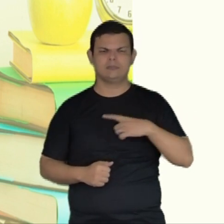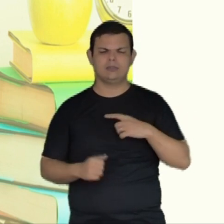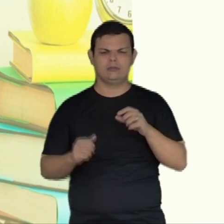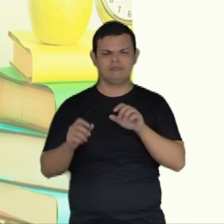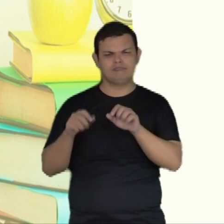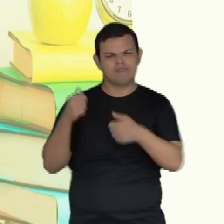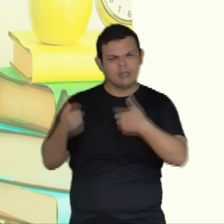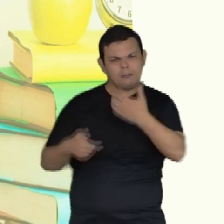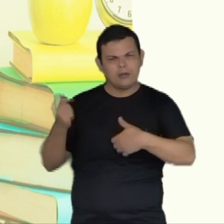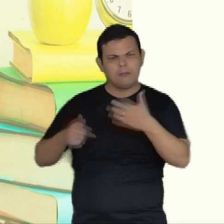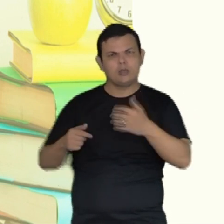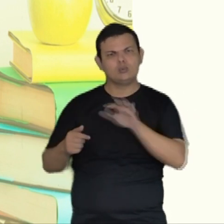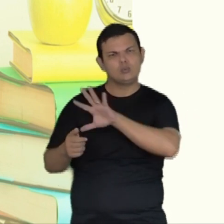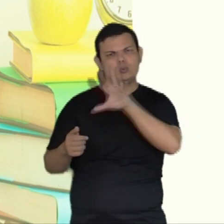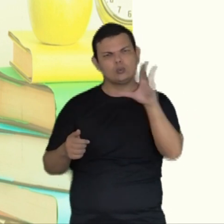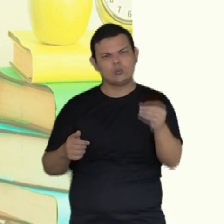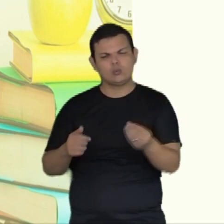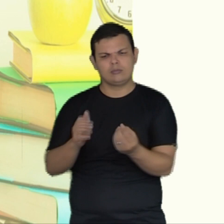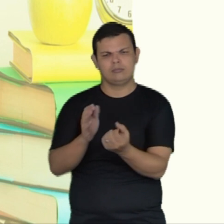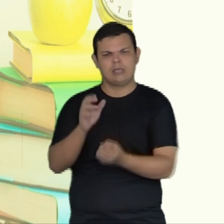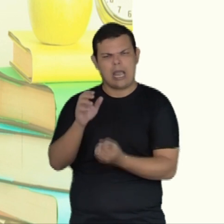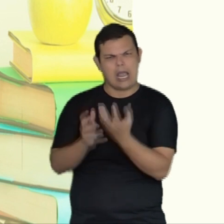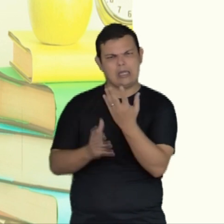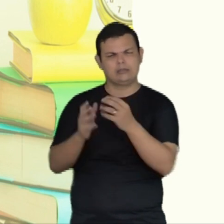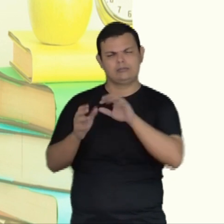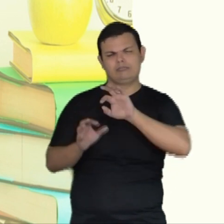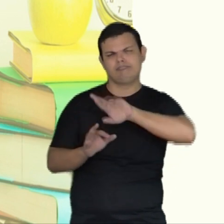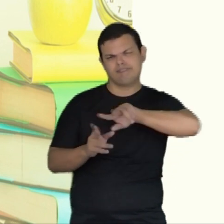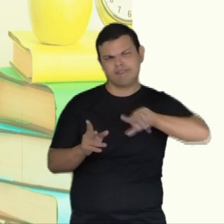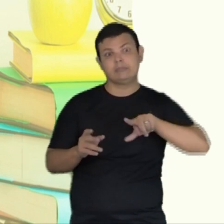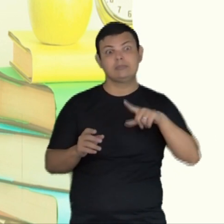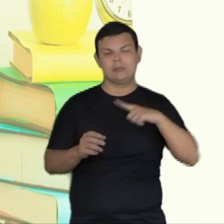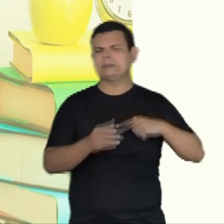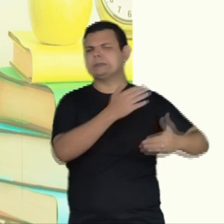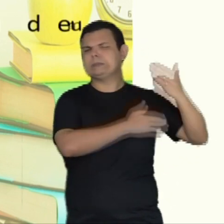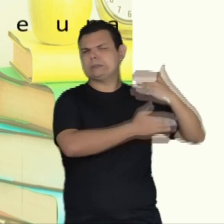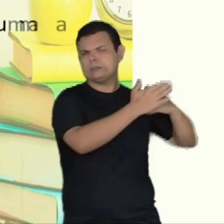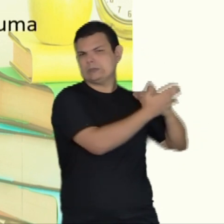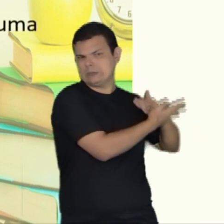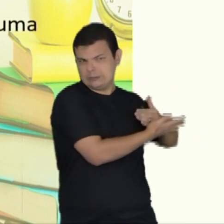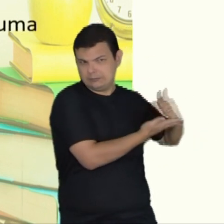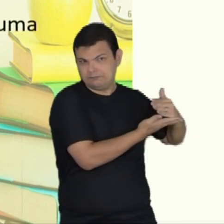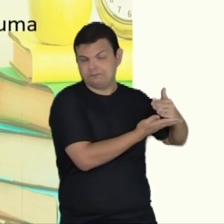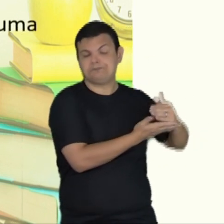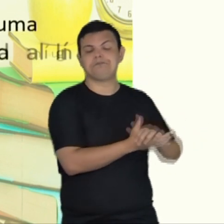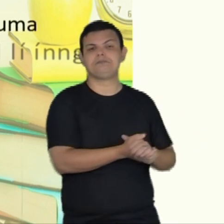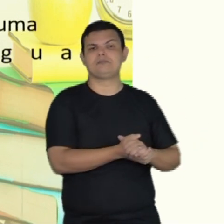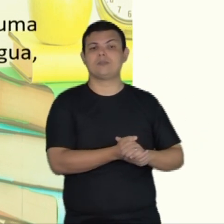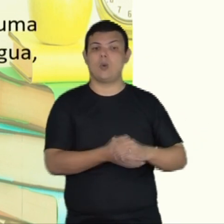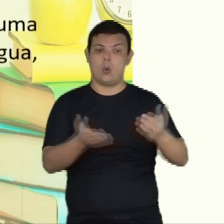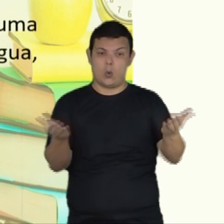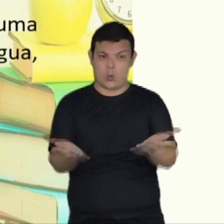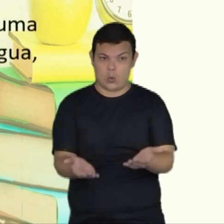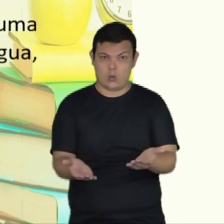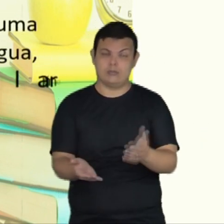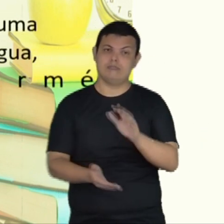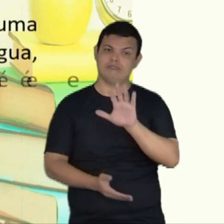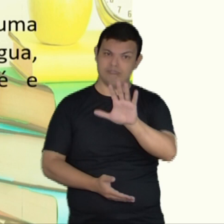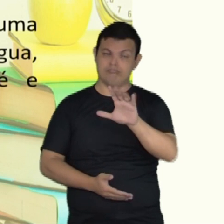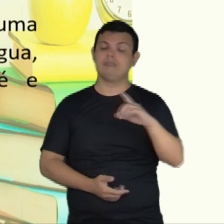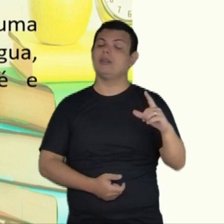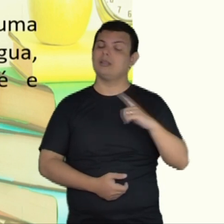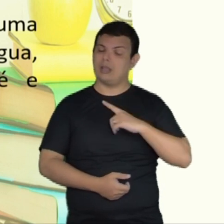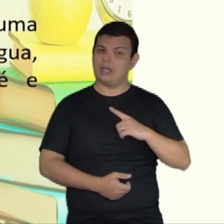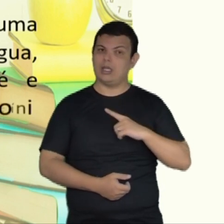da visualidade na arte poética remonta à Antiguidade e à Idade Média. A poesia visual moderna, porém, nasceu de uma